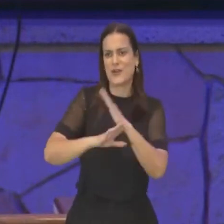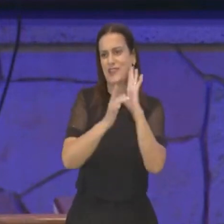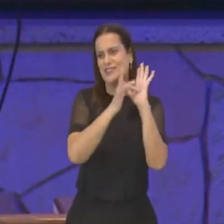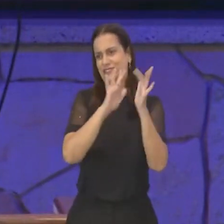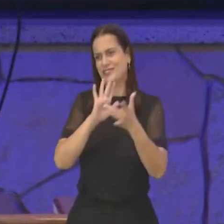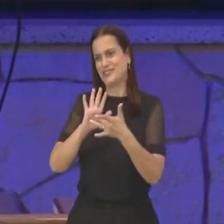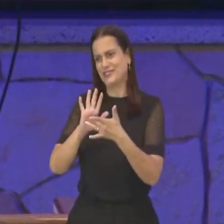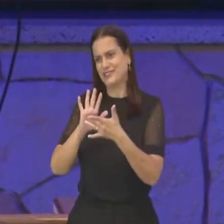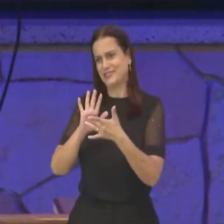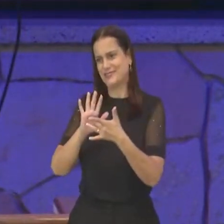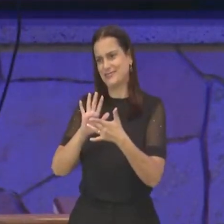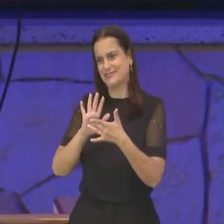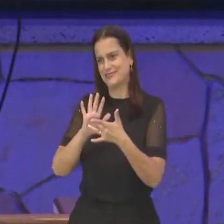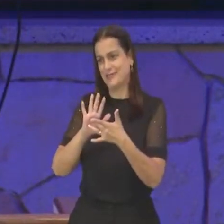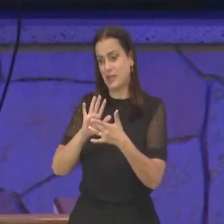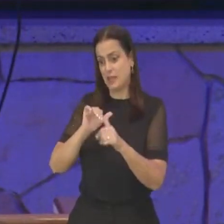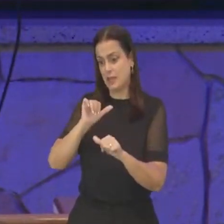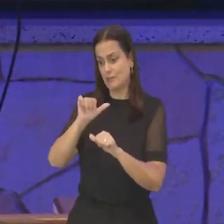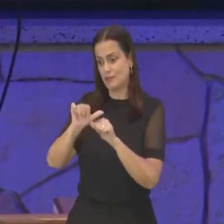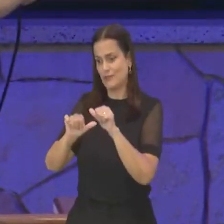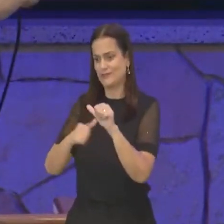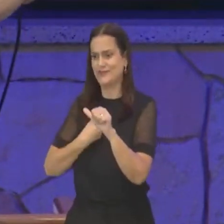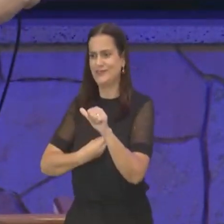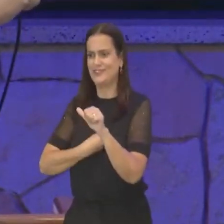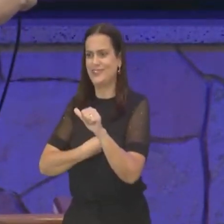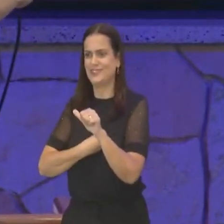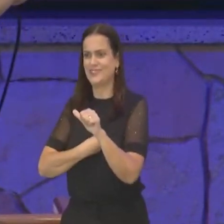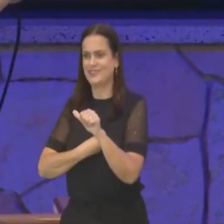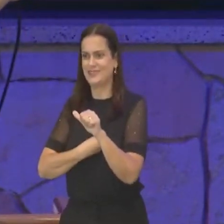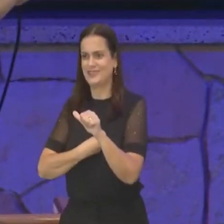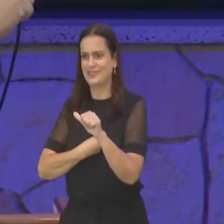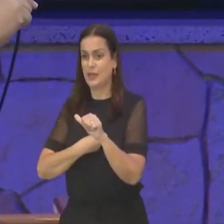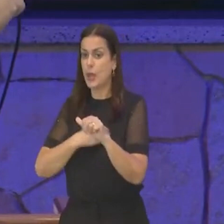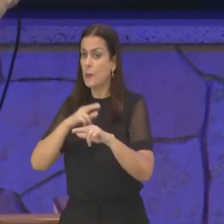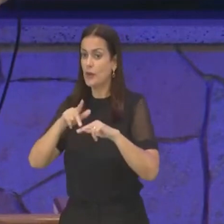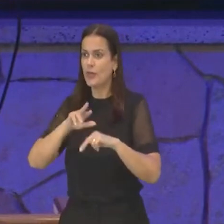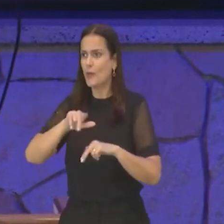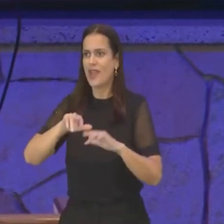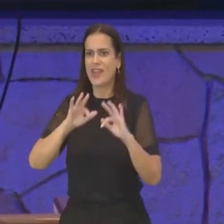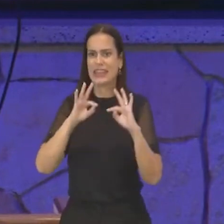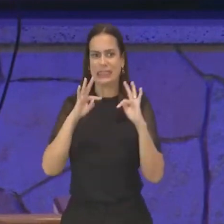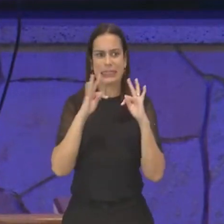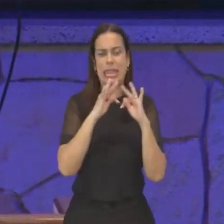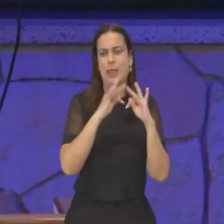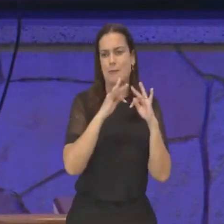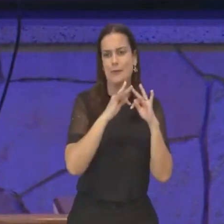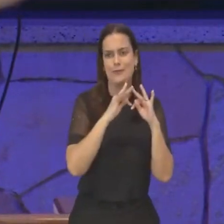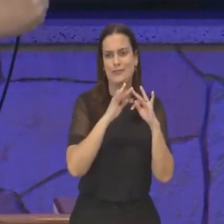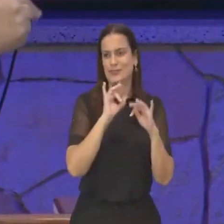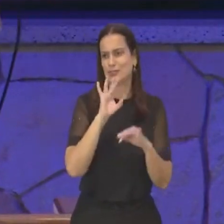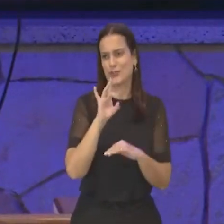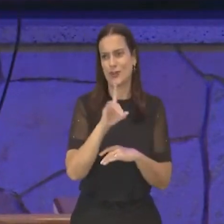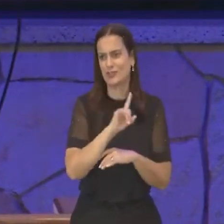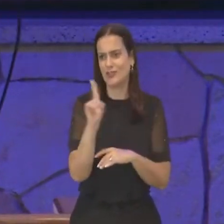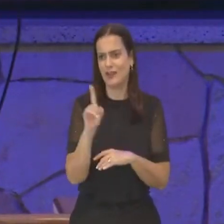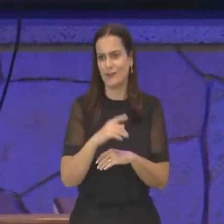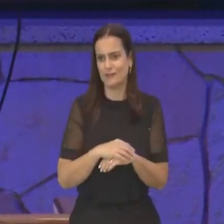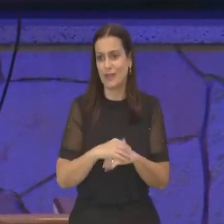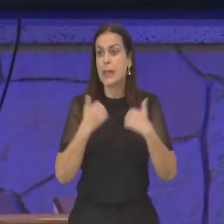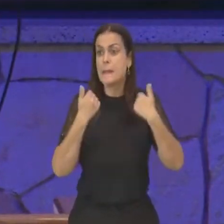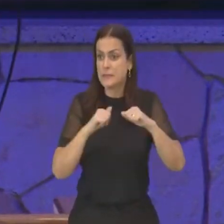E por isso não mais apenas no templo, porque eles perceberam que o Evangelho precisava